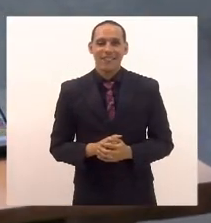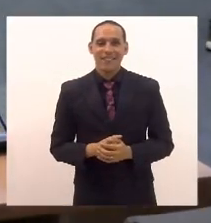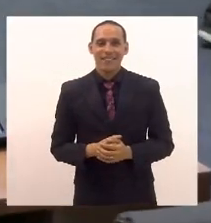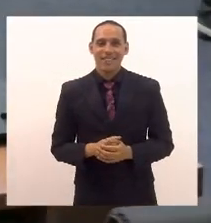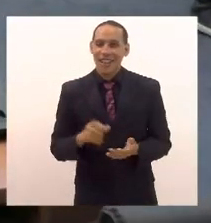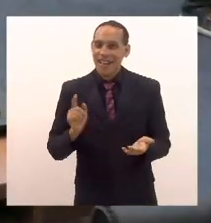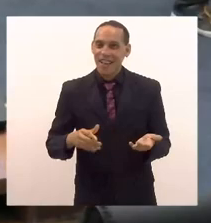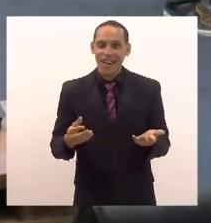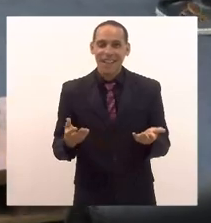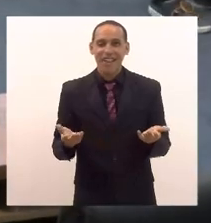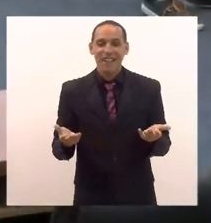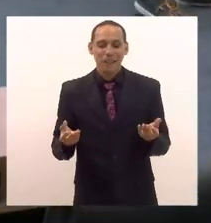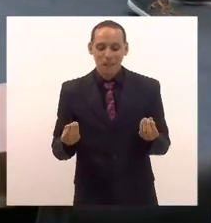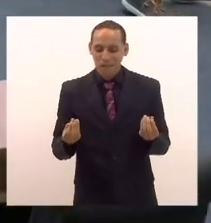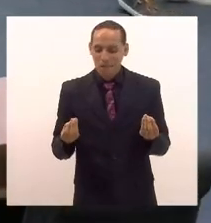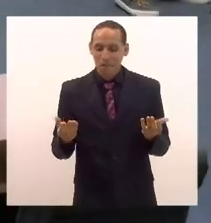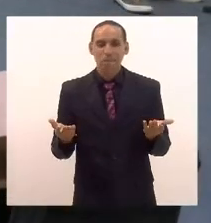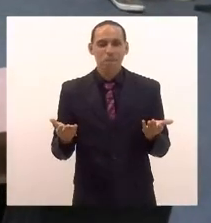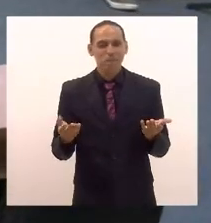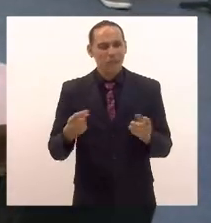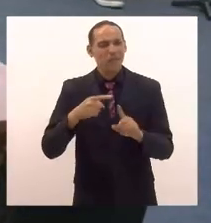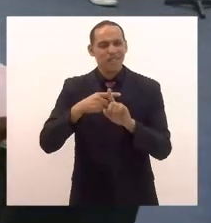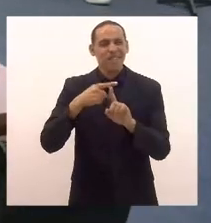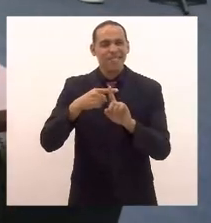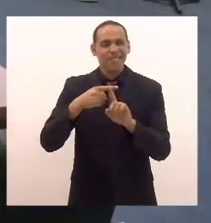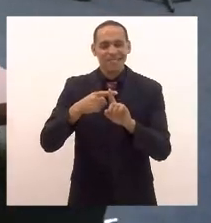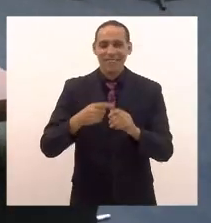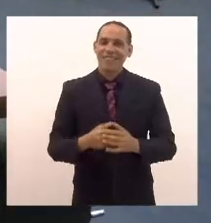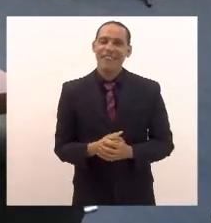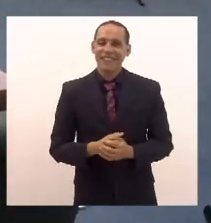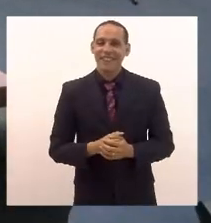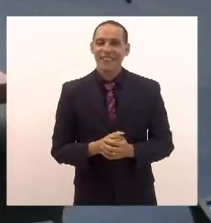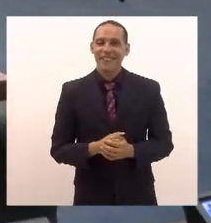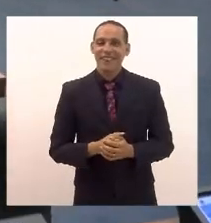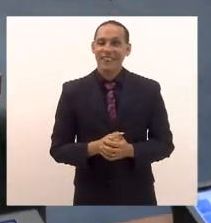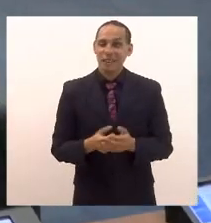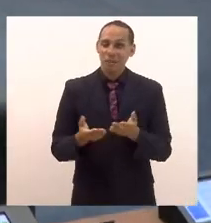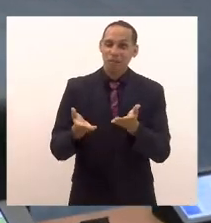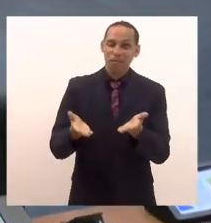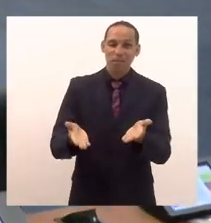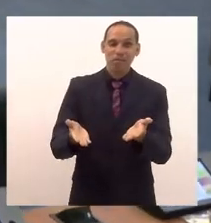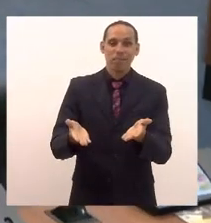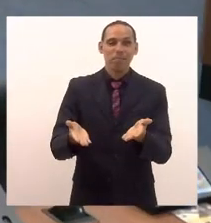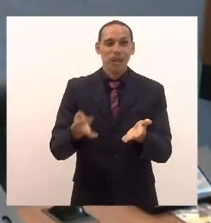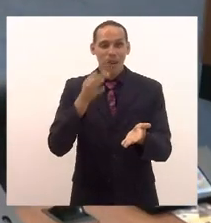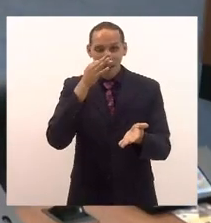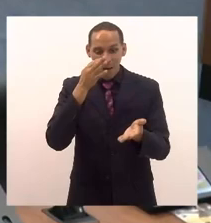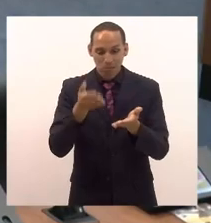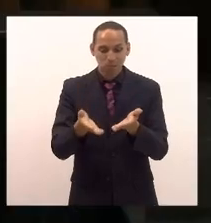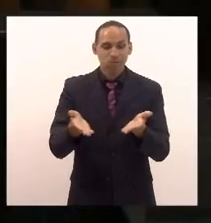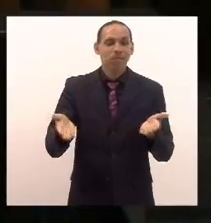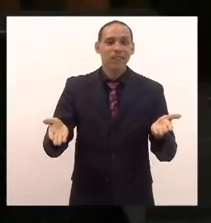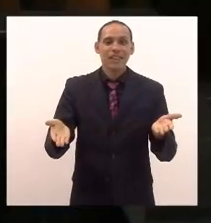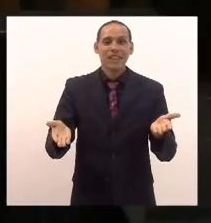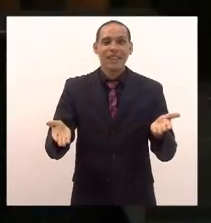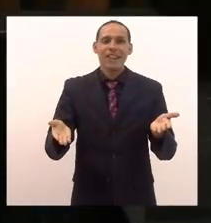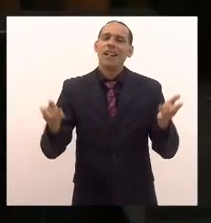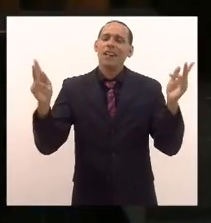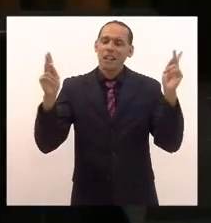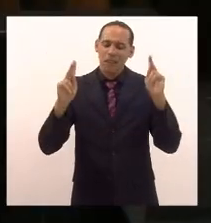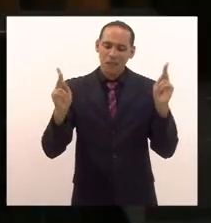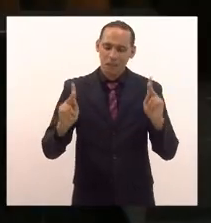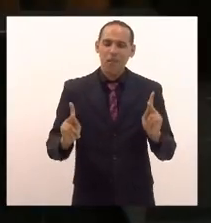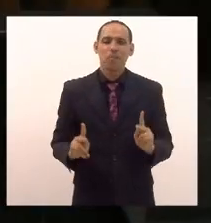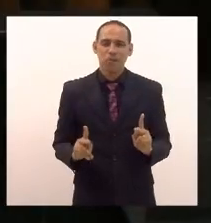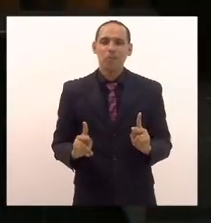absolutamente positiva já tá aí ó as flores EA paz